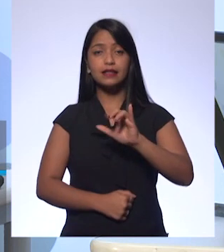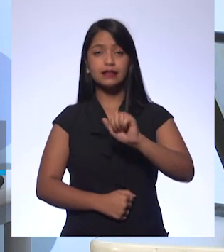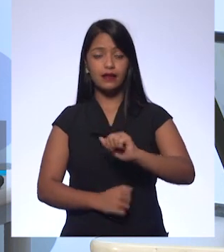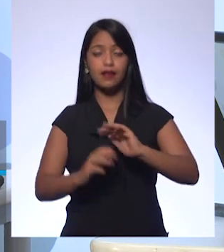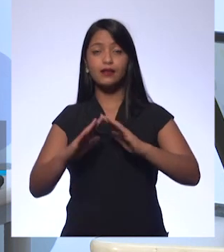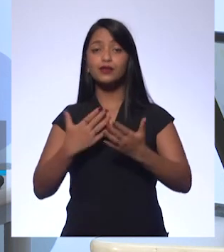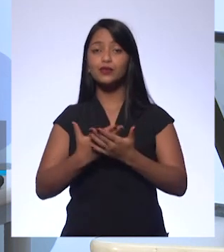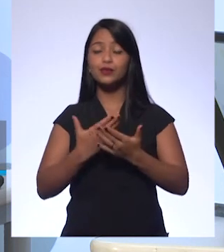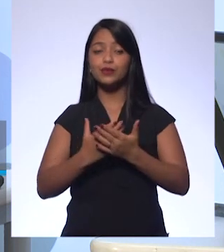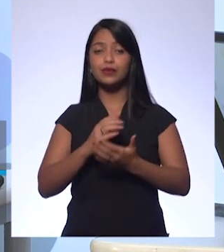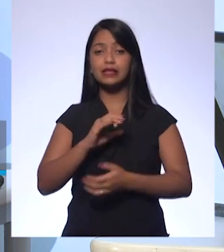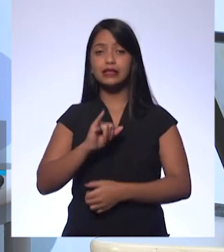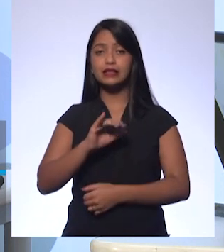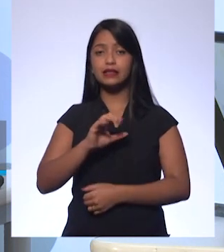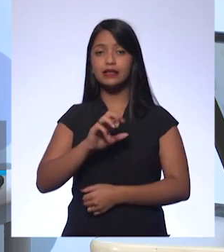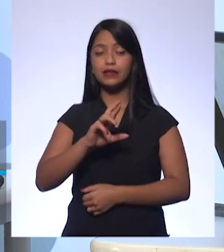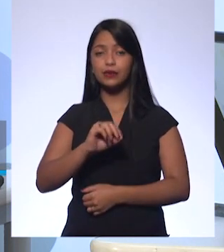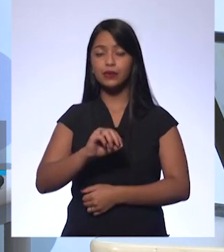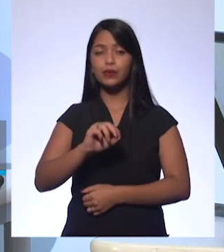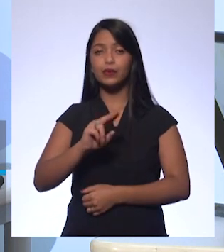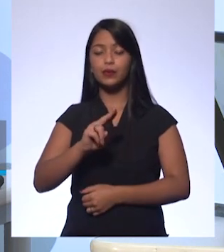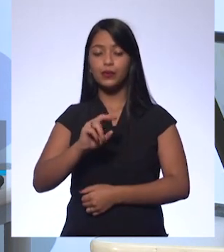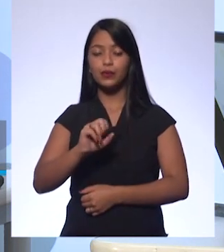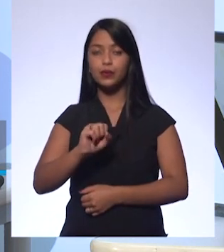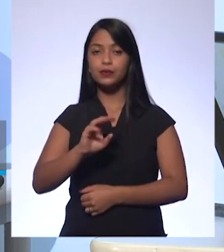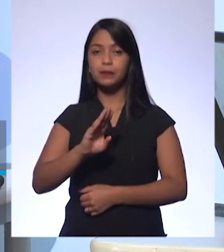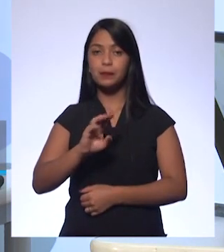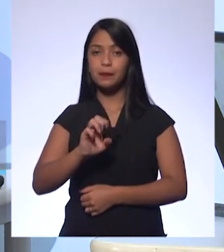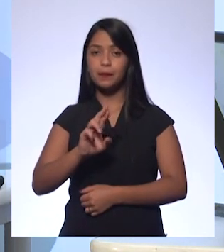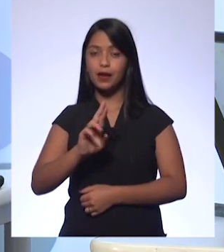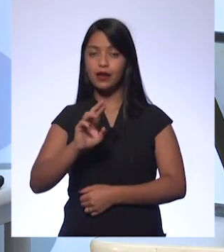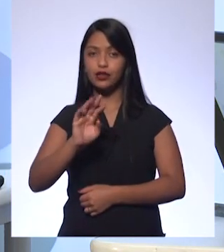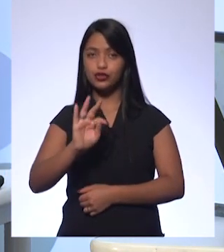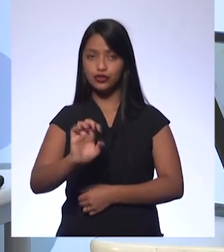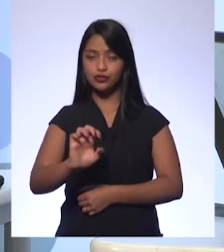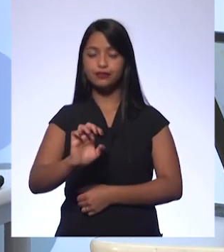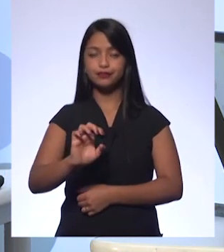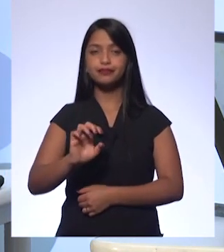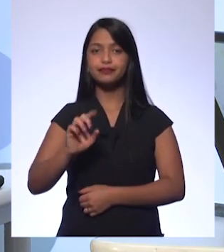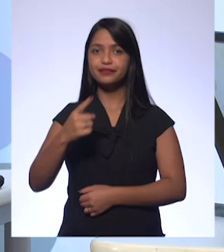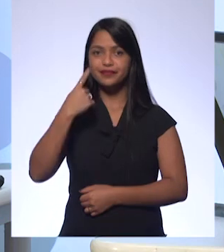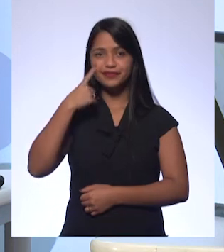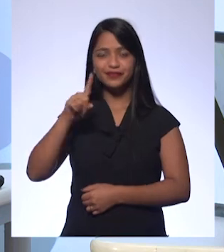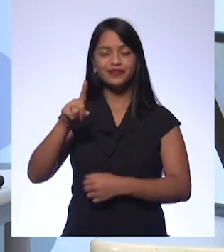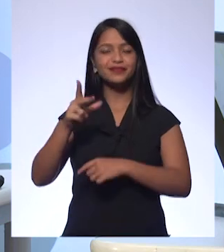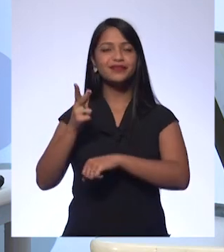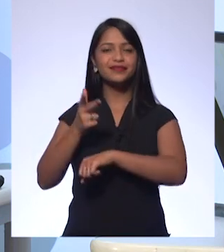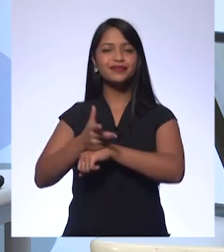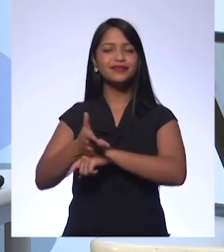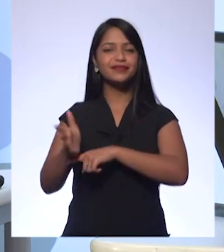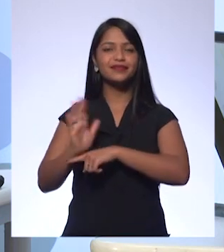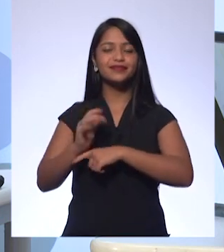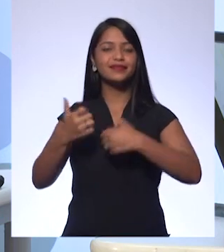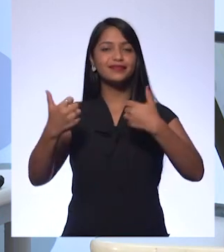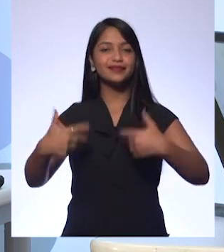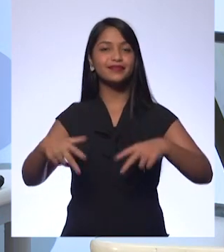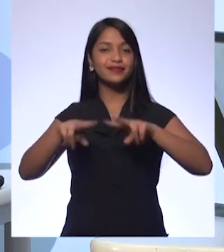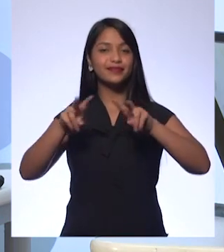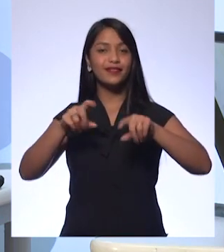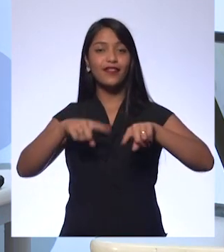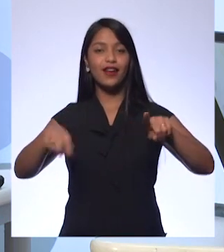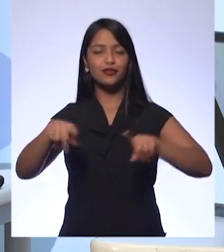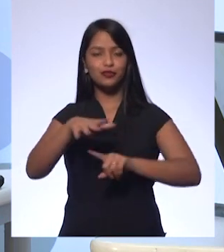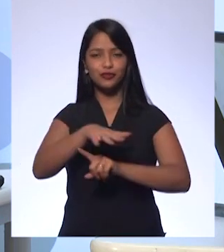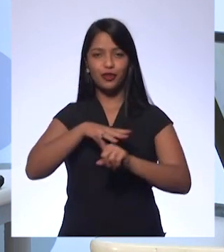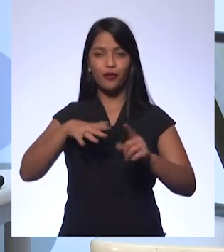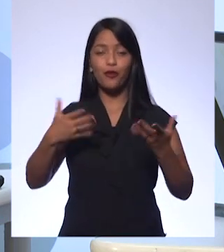Usbert, de Valentim Gentil, tá? Temos aí um vídeo variação social, ela abrange. E o último vídeo, pode soltar aí,